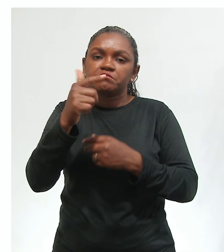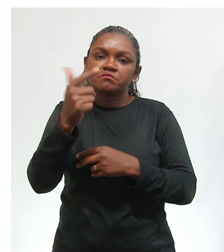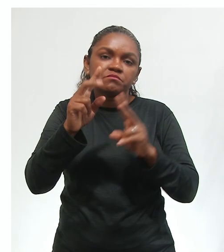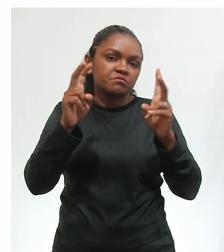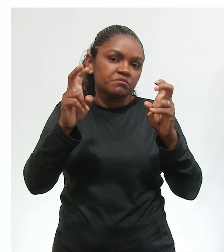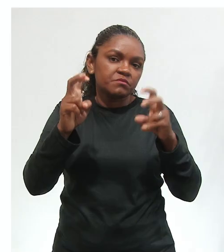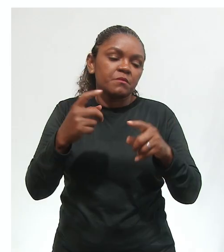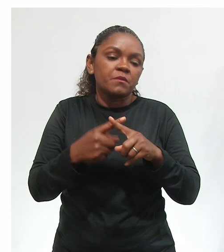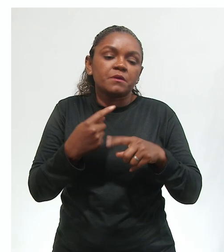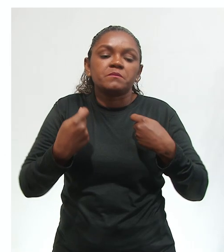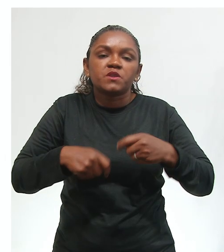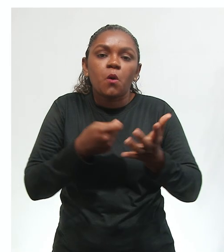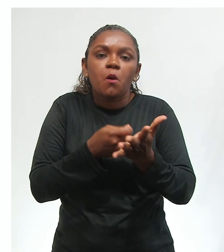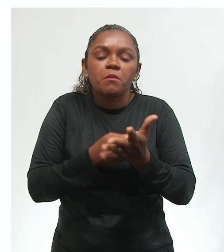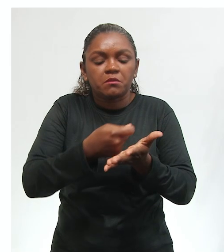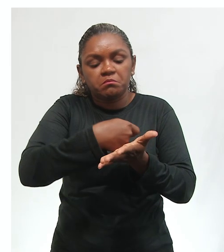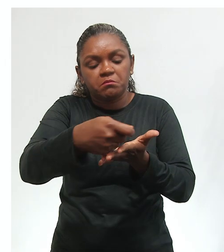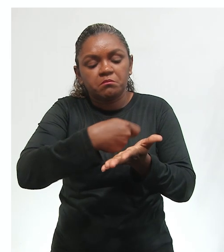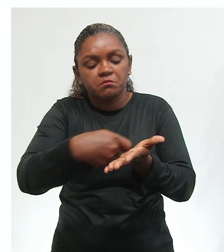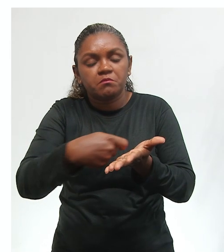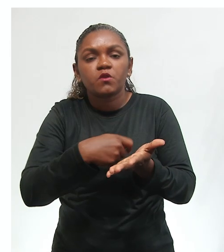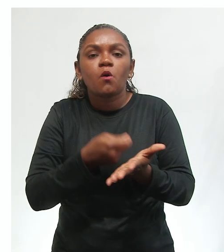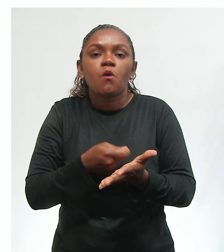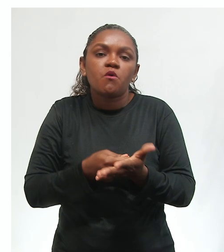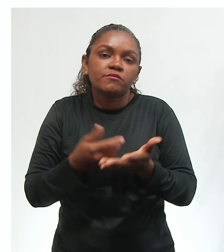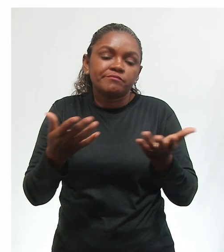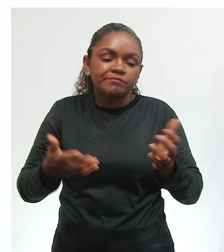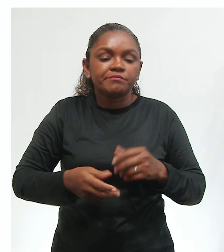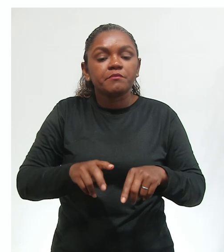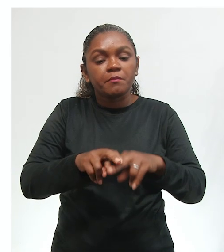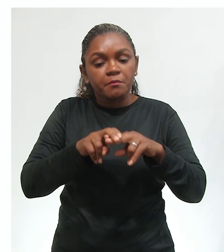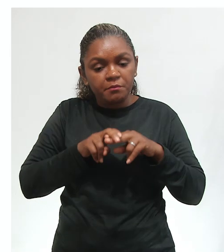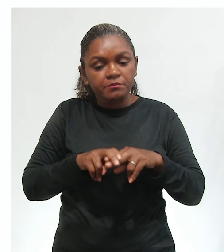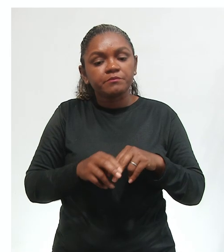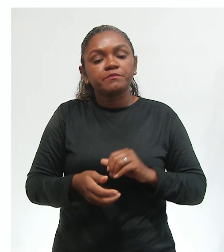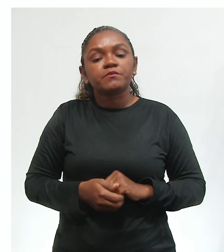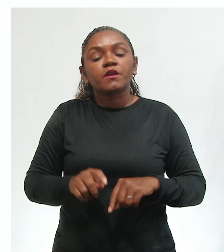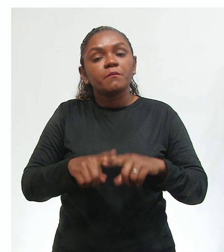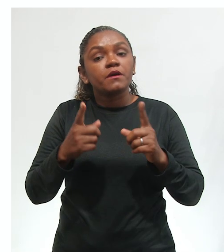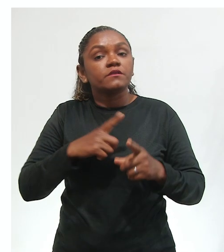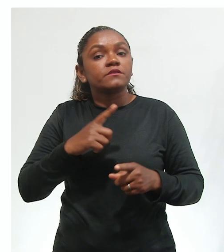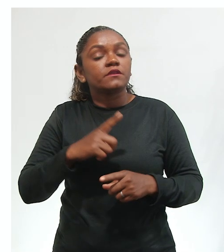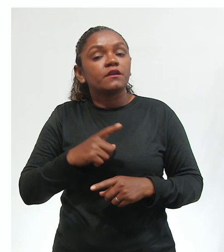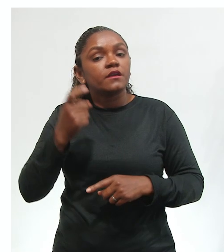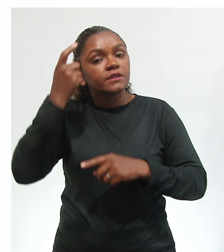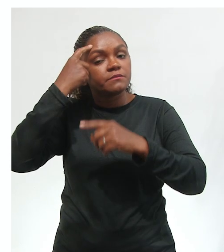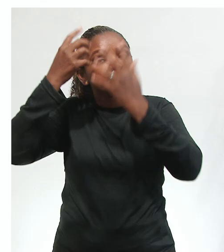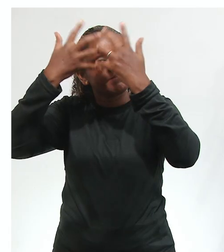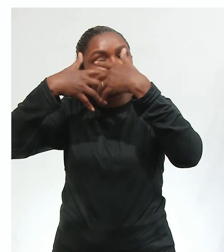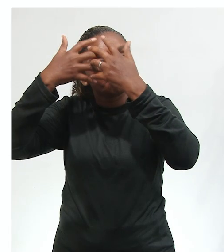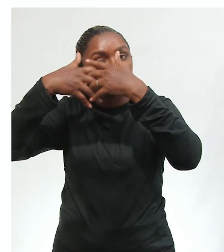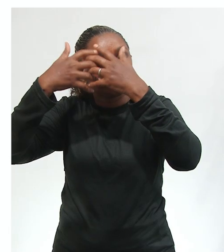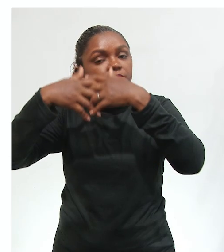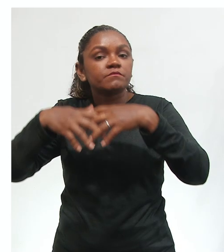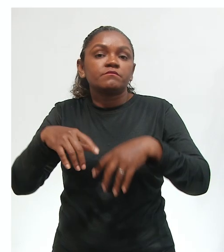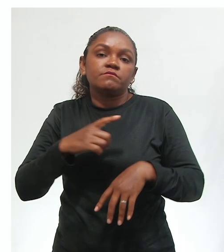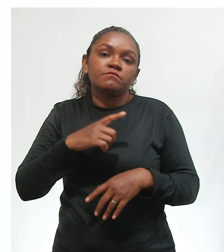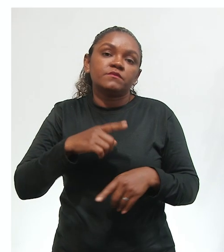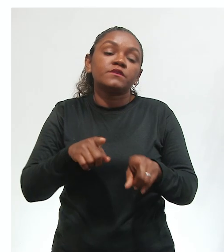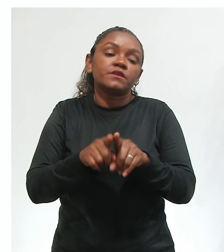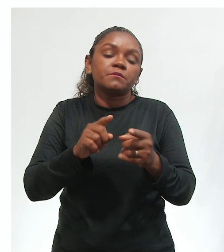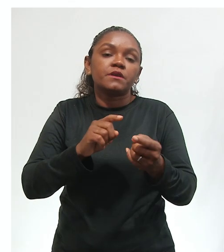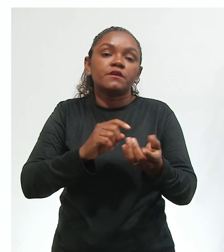cálculo escrito, o leque de cálculos mental aproximado, mental exato, escrito e como ferramenta de apoio, que é a